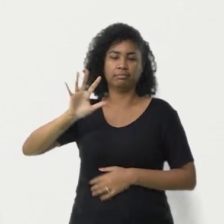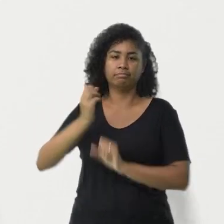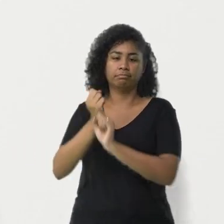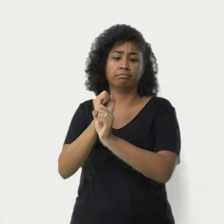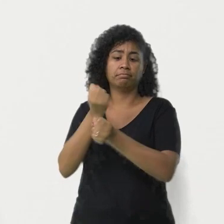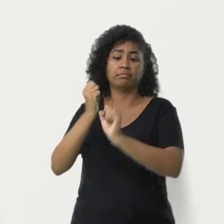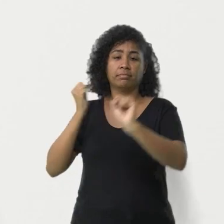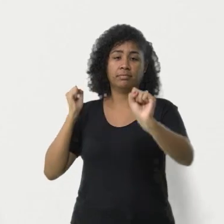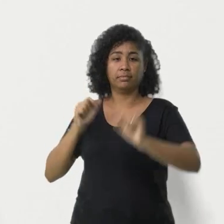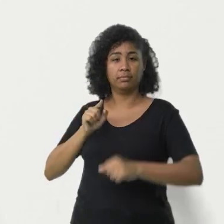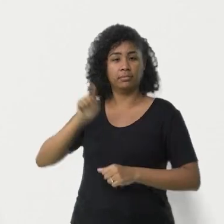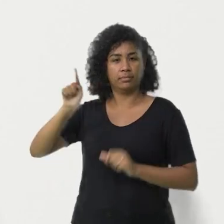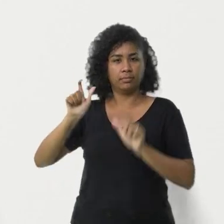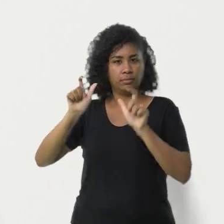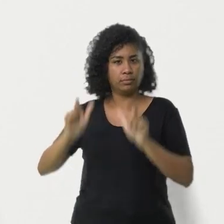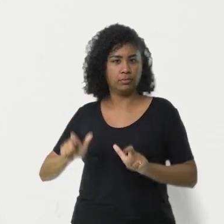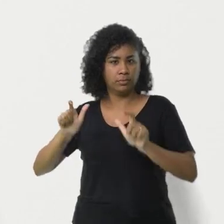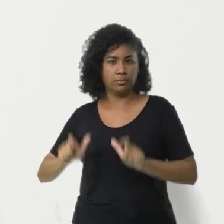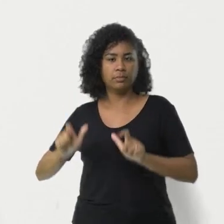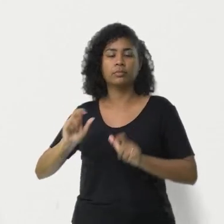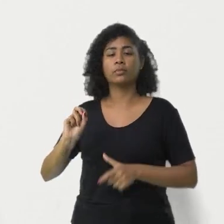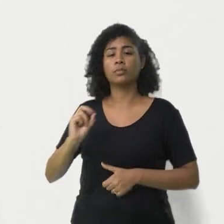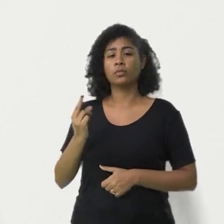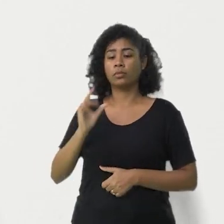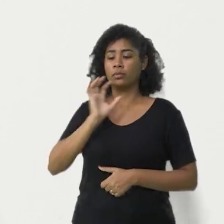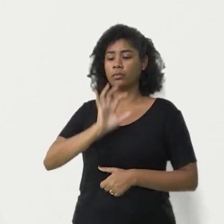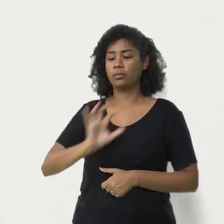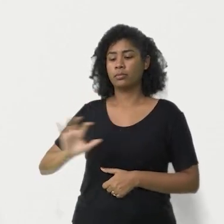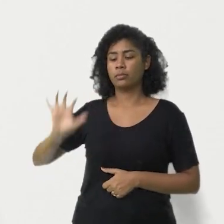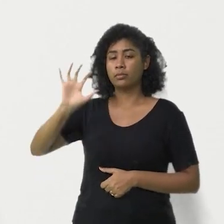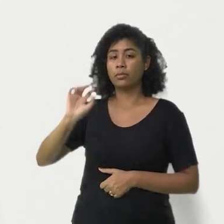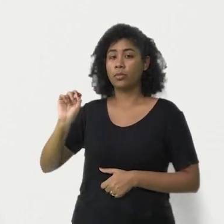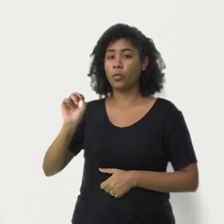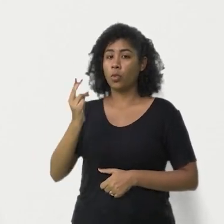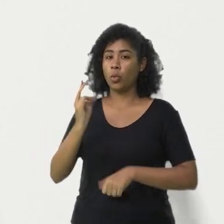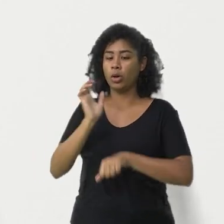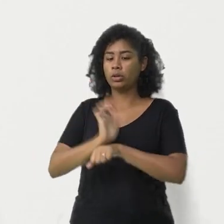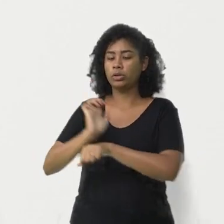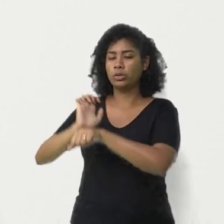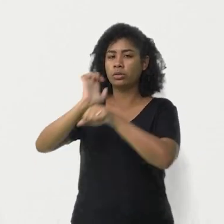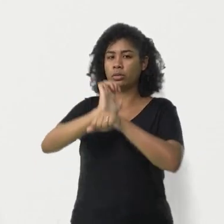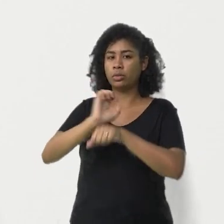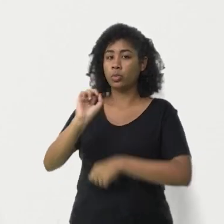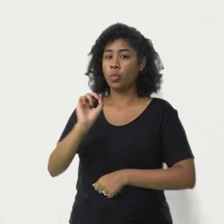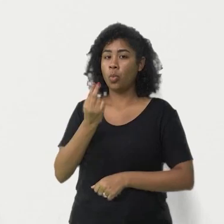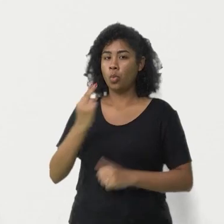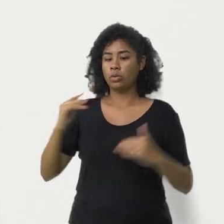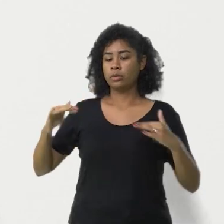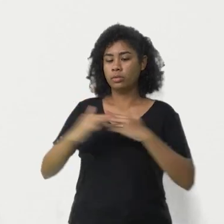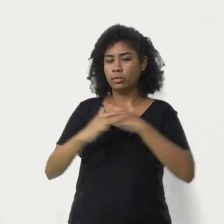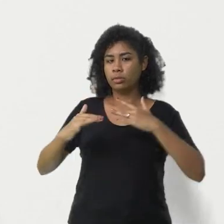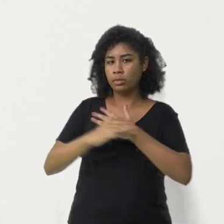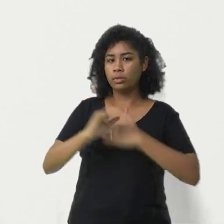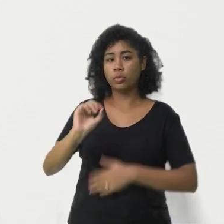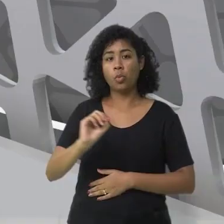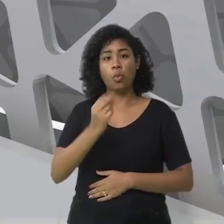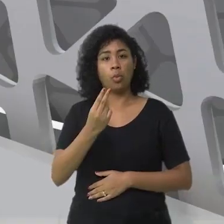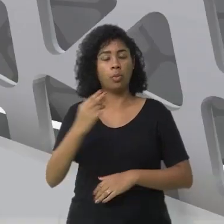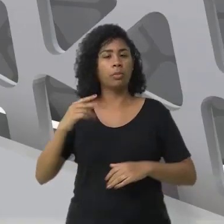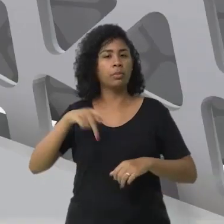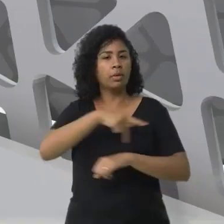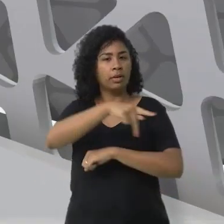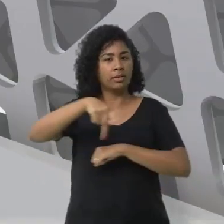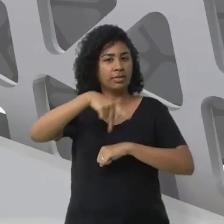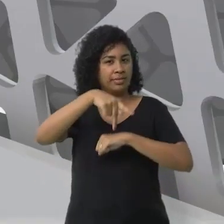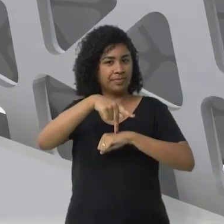daquela área ou região, ou estado, ou cidade, ou até mesmo país, tá certo?